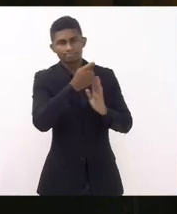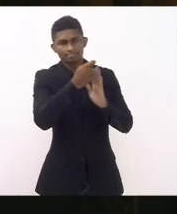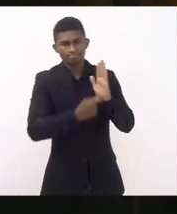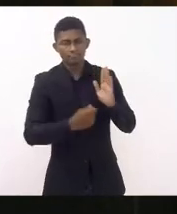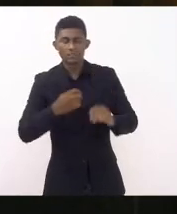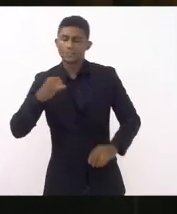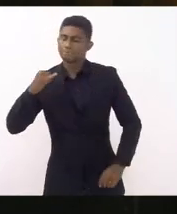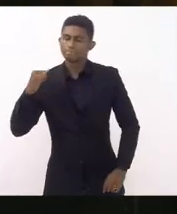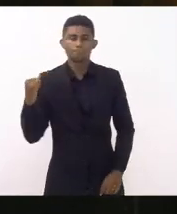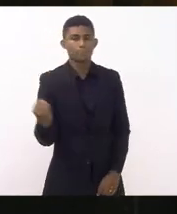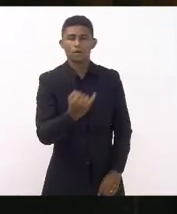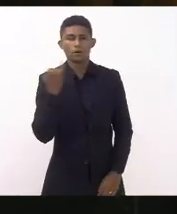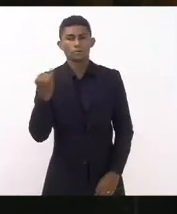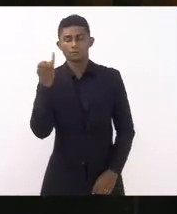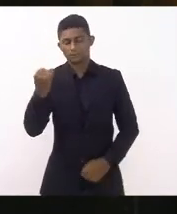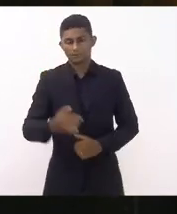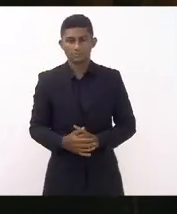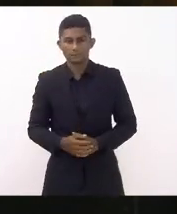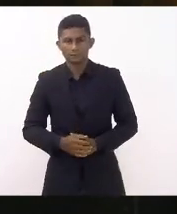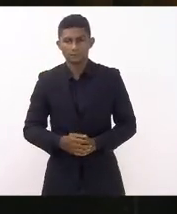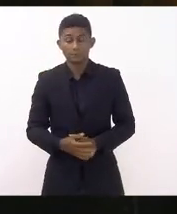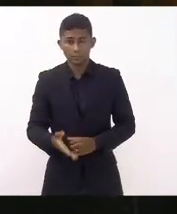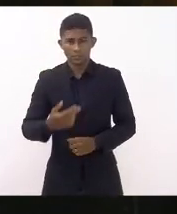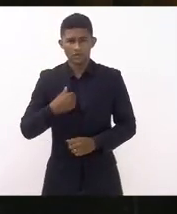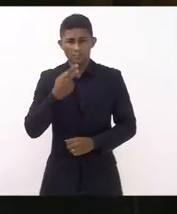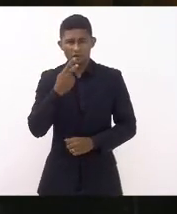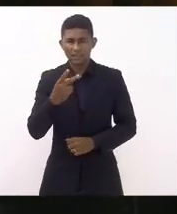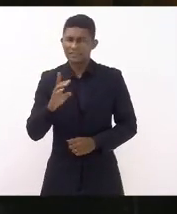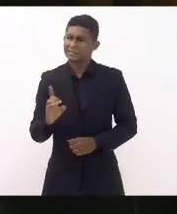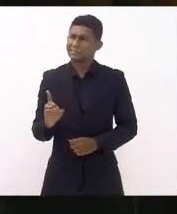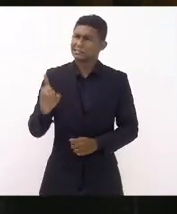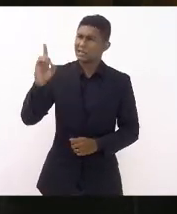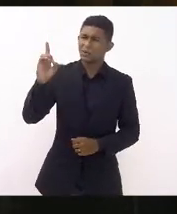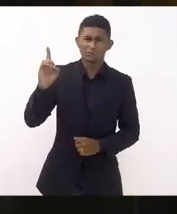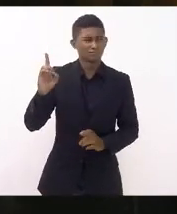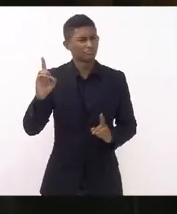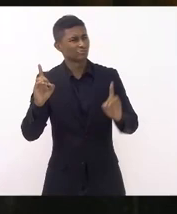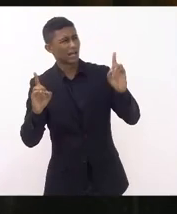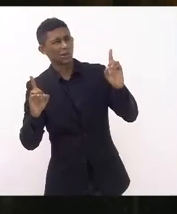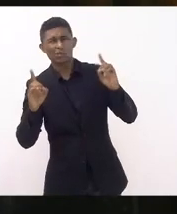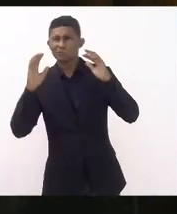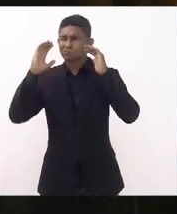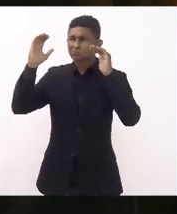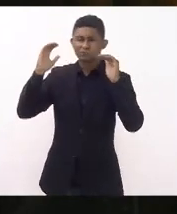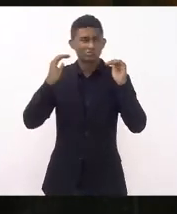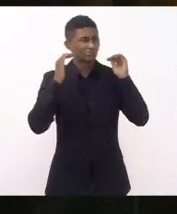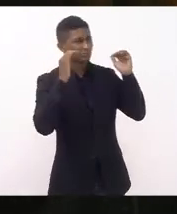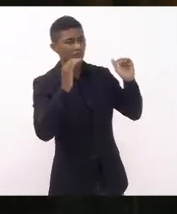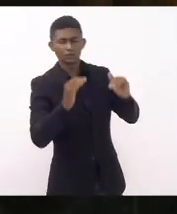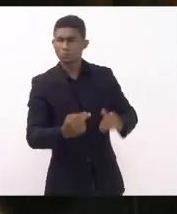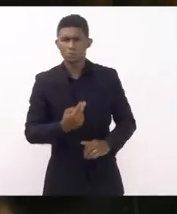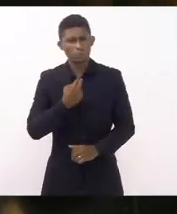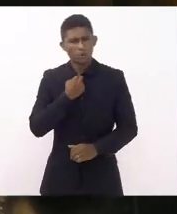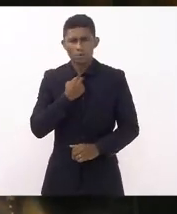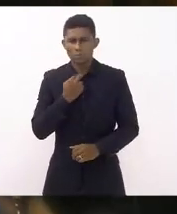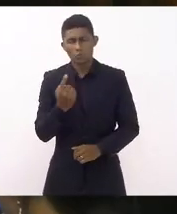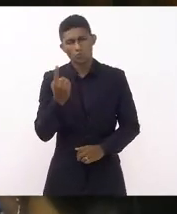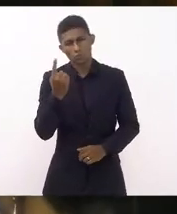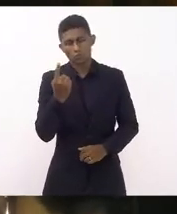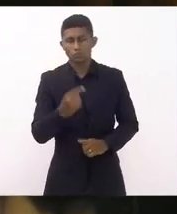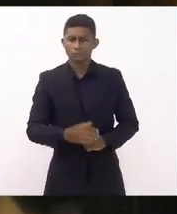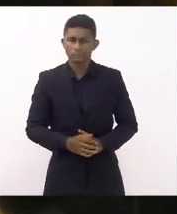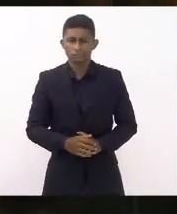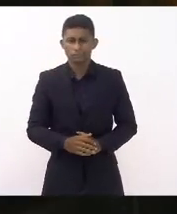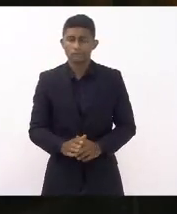fundamental. Como eu disse, não tem como servir a dois deuses. Não existe essa possibilidade. E aí,